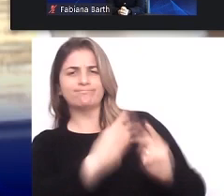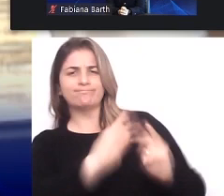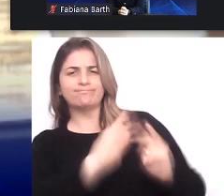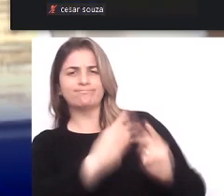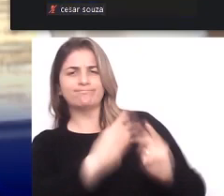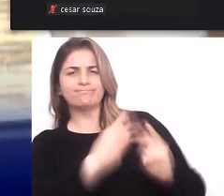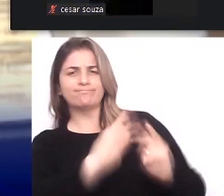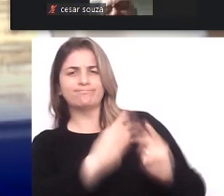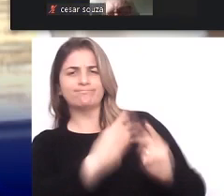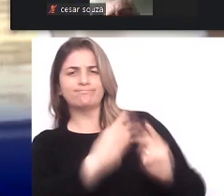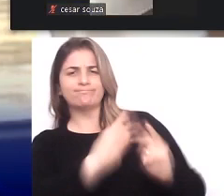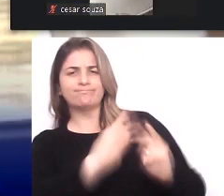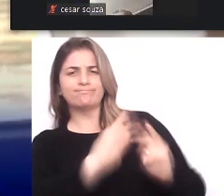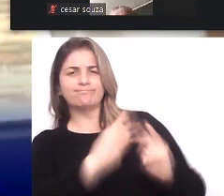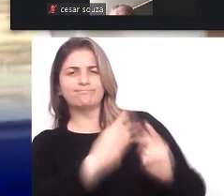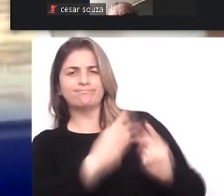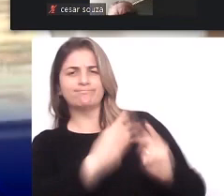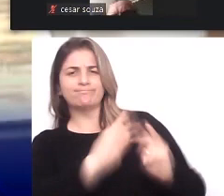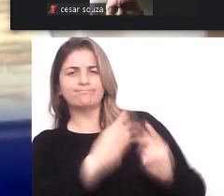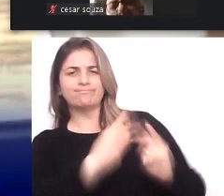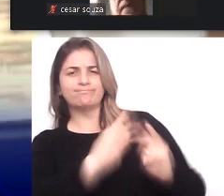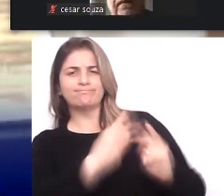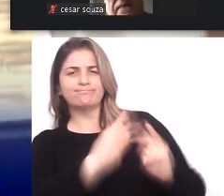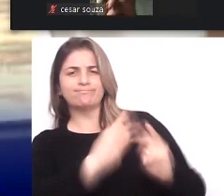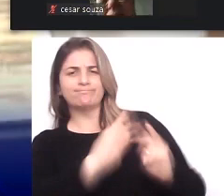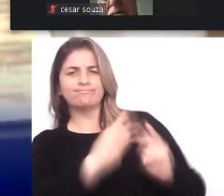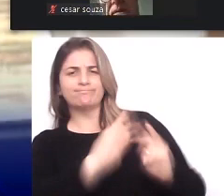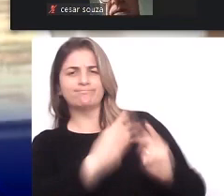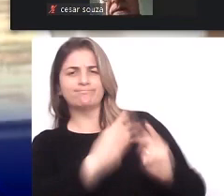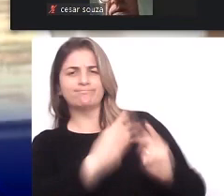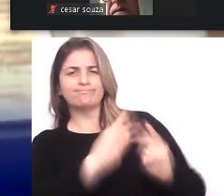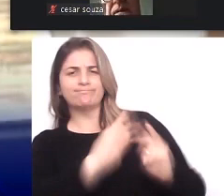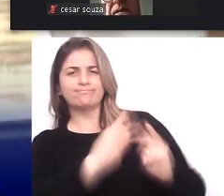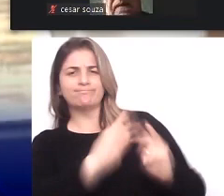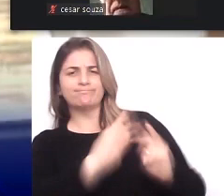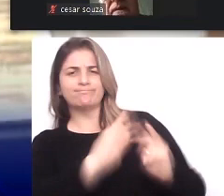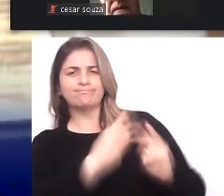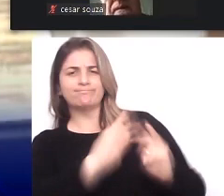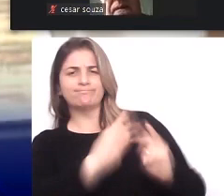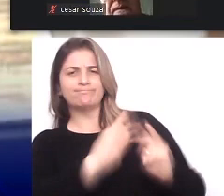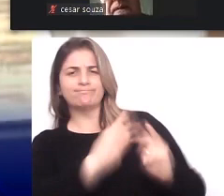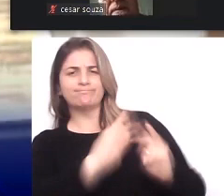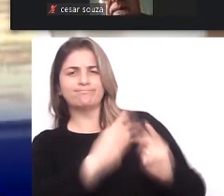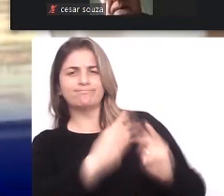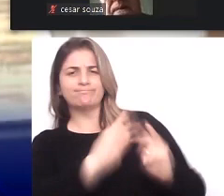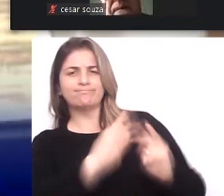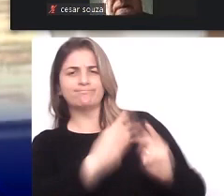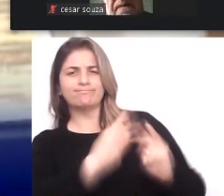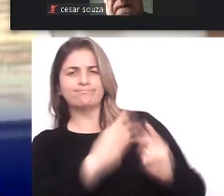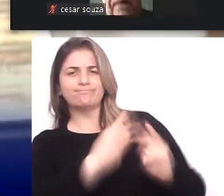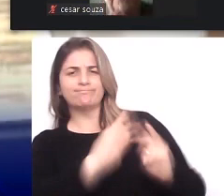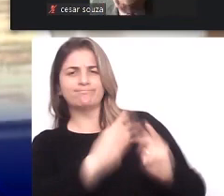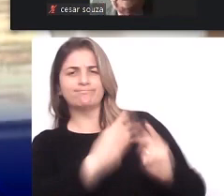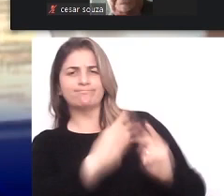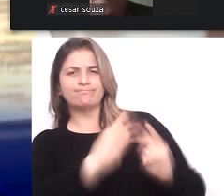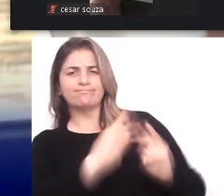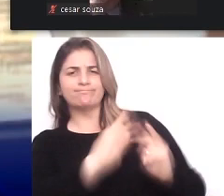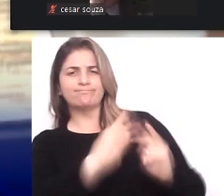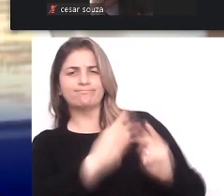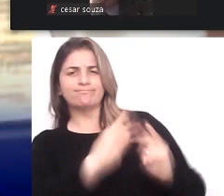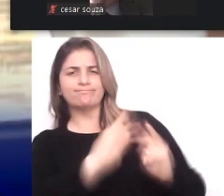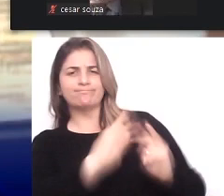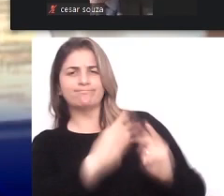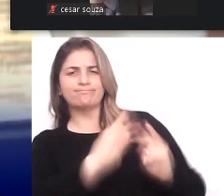virtualização. Então, eu quero falar de humanização, né? Da possibilidade de humanizar